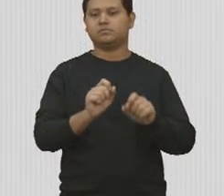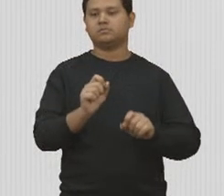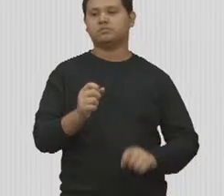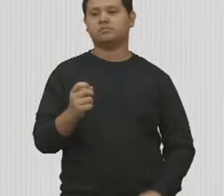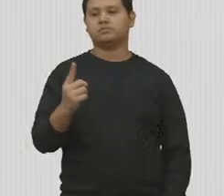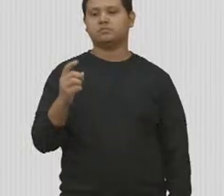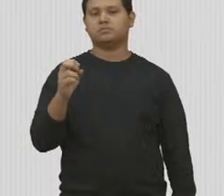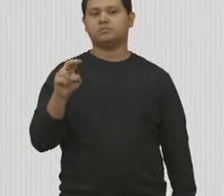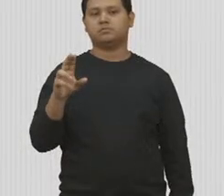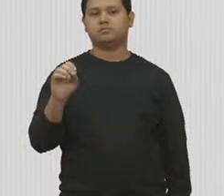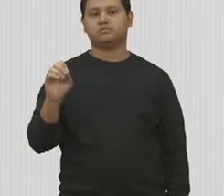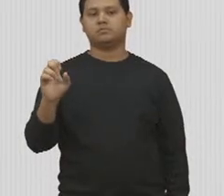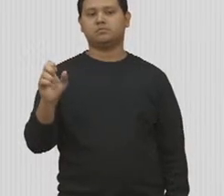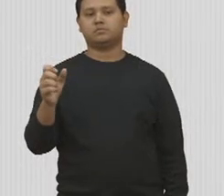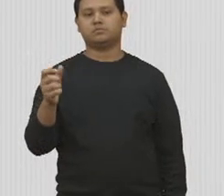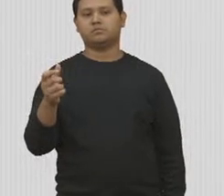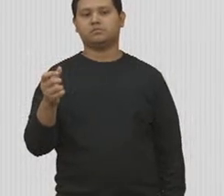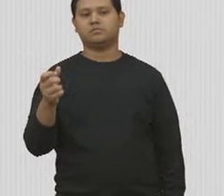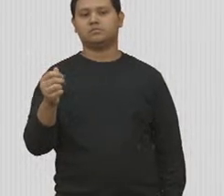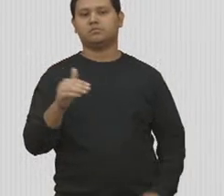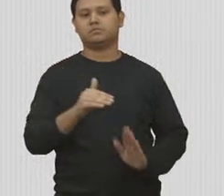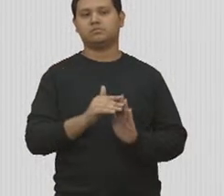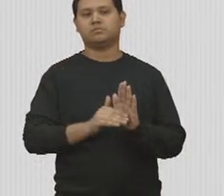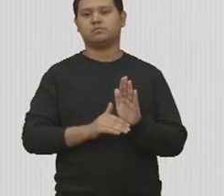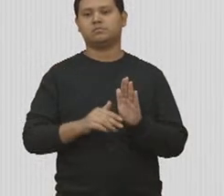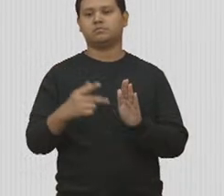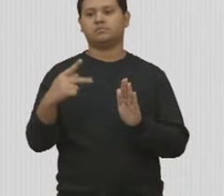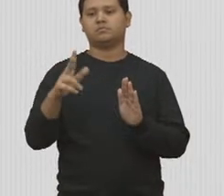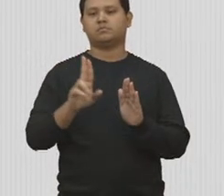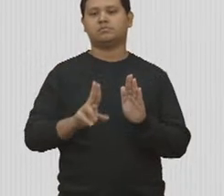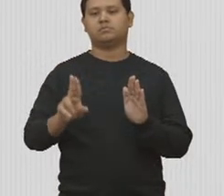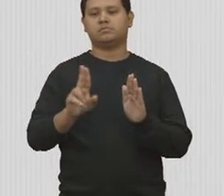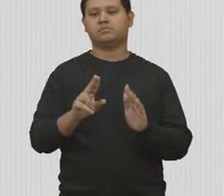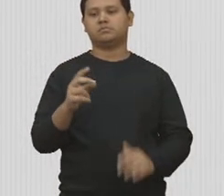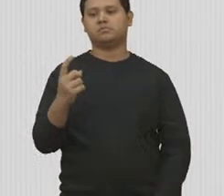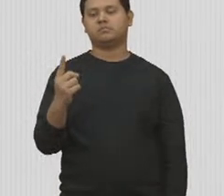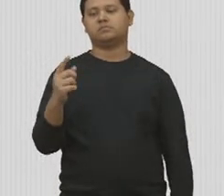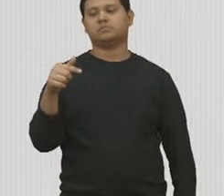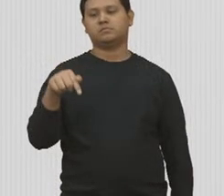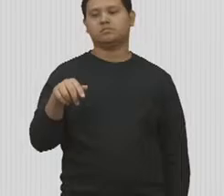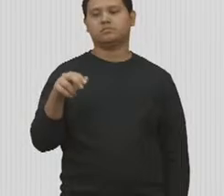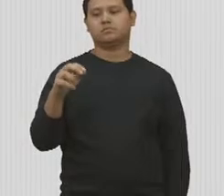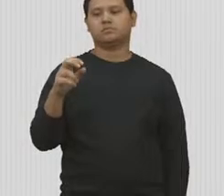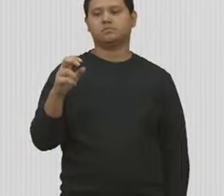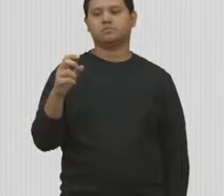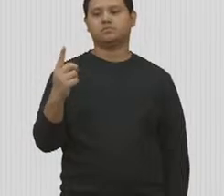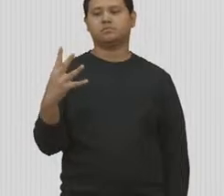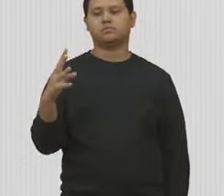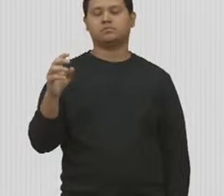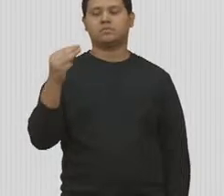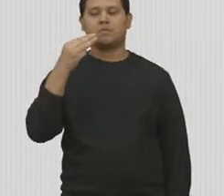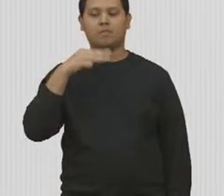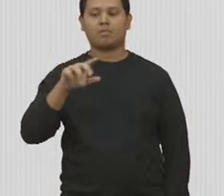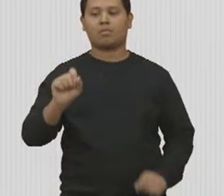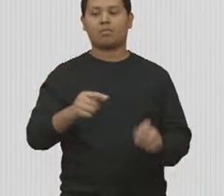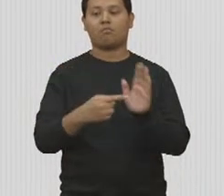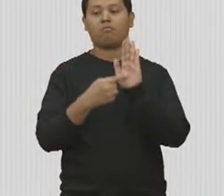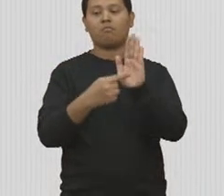1.580 milhões, e o total de despesa com pessoal prevista em 714 milhões, que representa